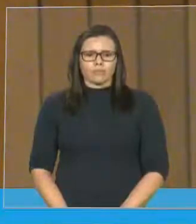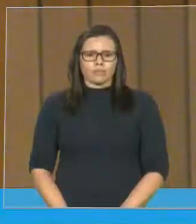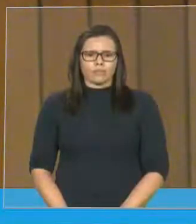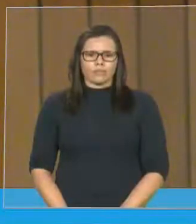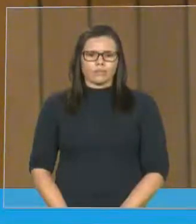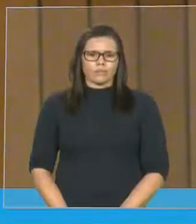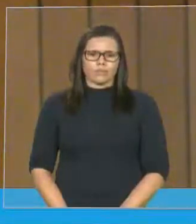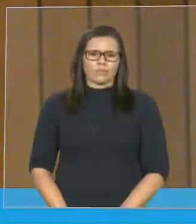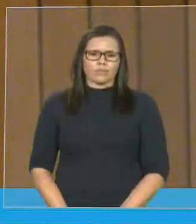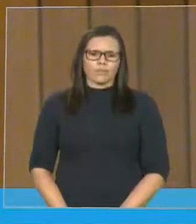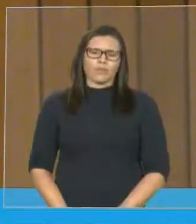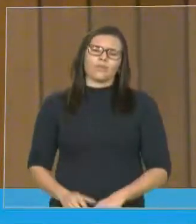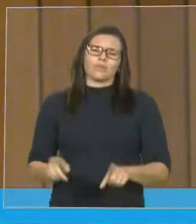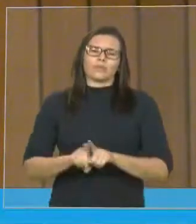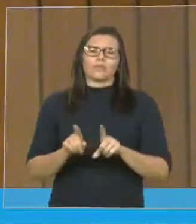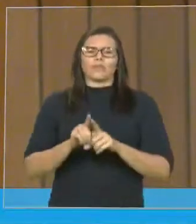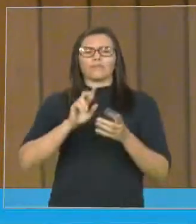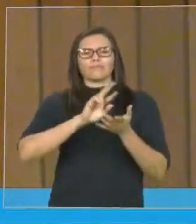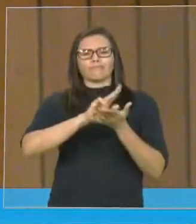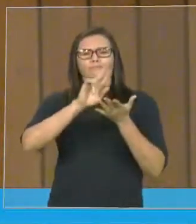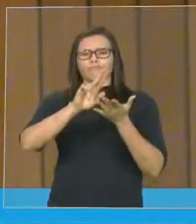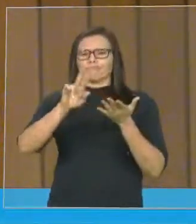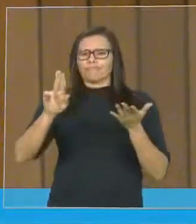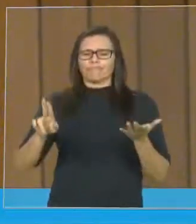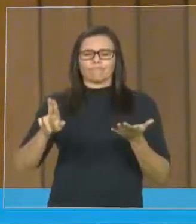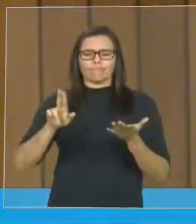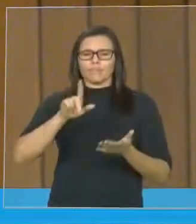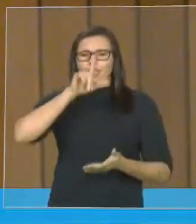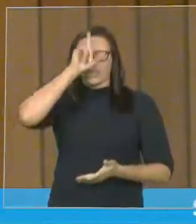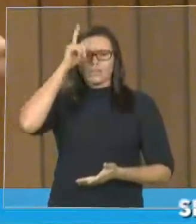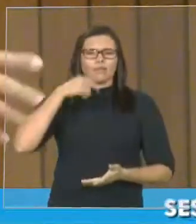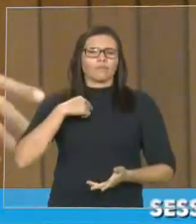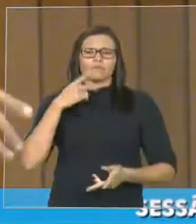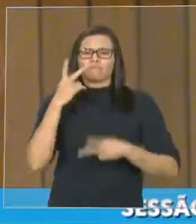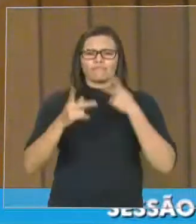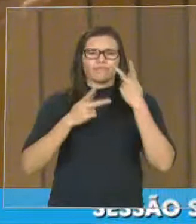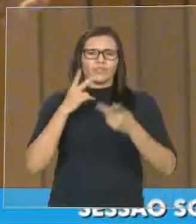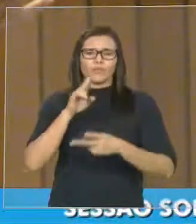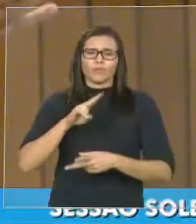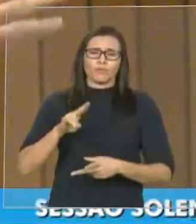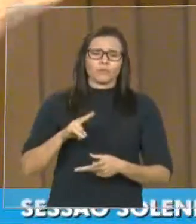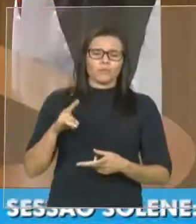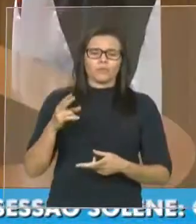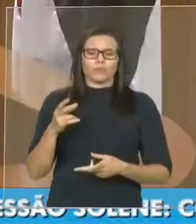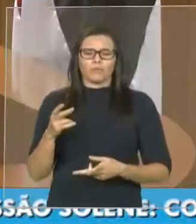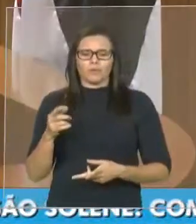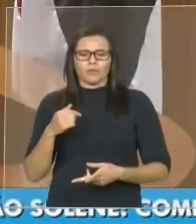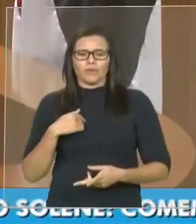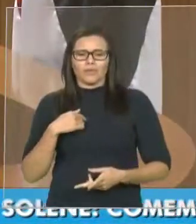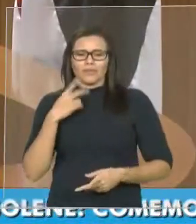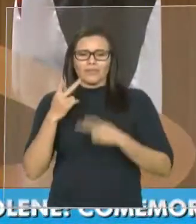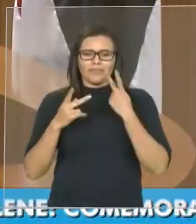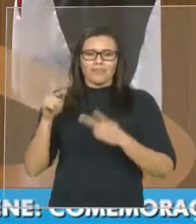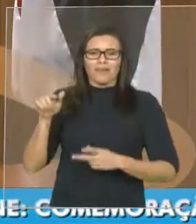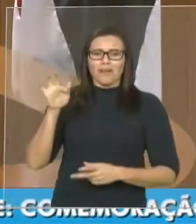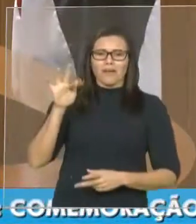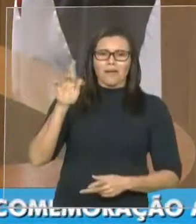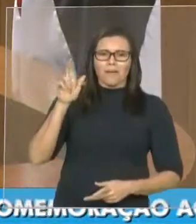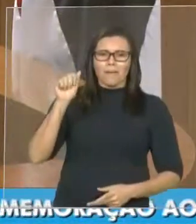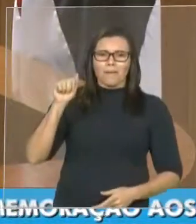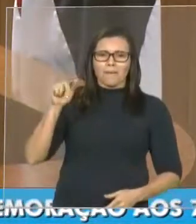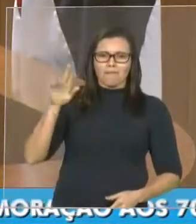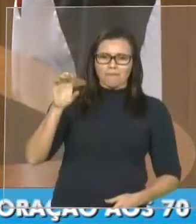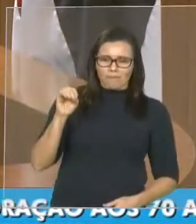outros tantos líderes, né? Eu não vou citar nomes, né? Já citei o nome do Franco, mas vai ficar só o nome do Franco mesmo,